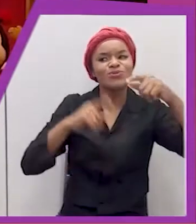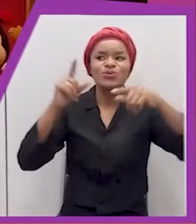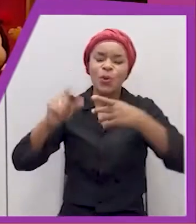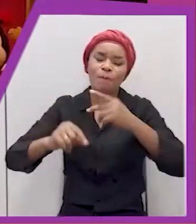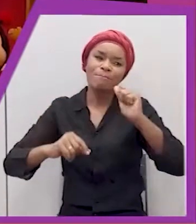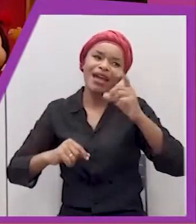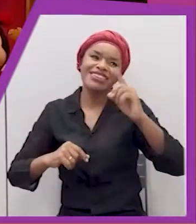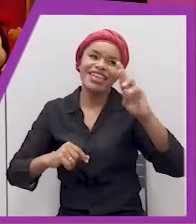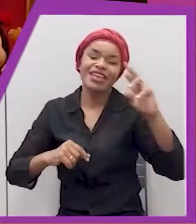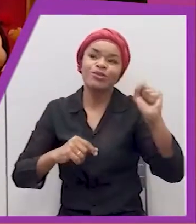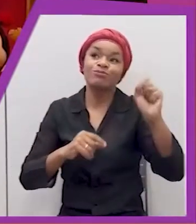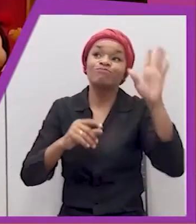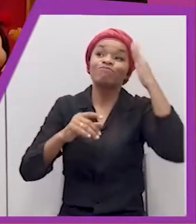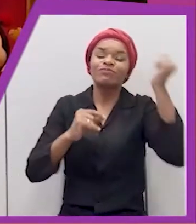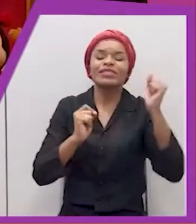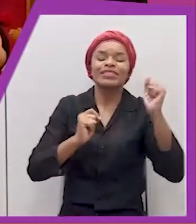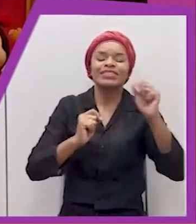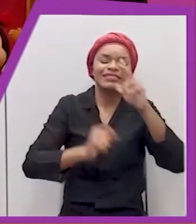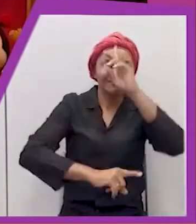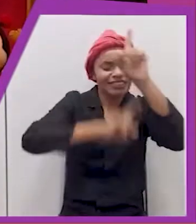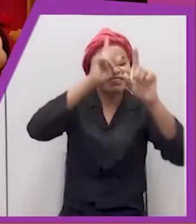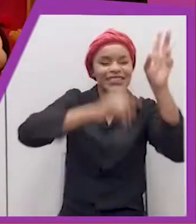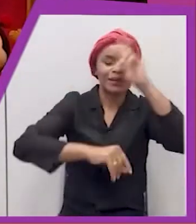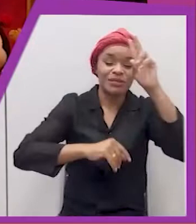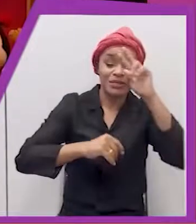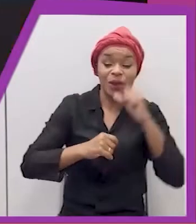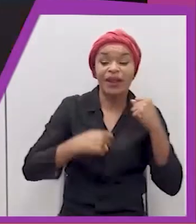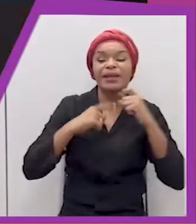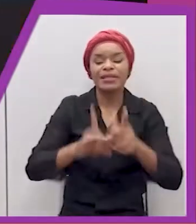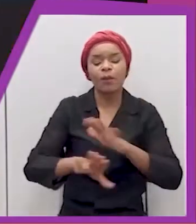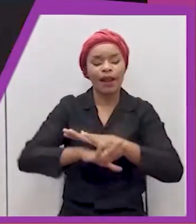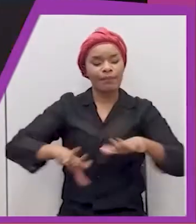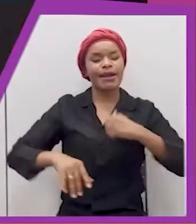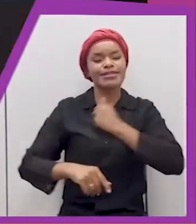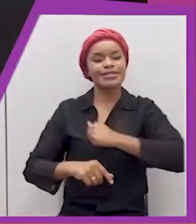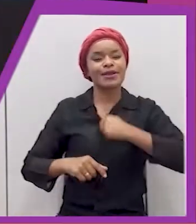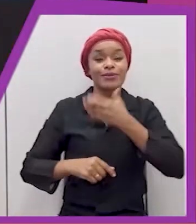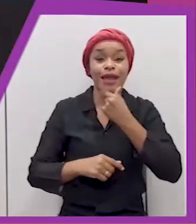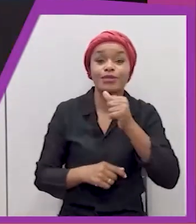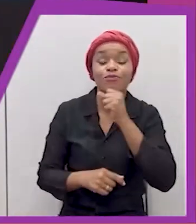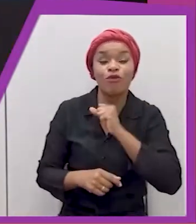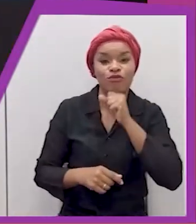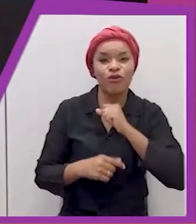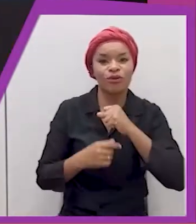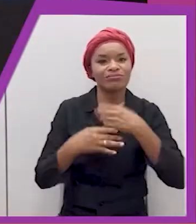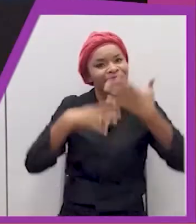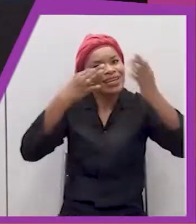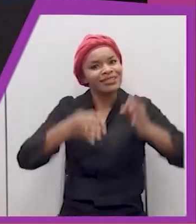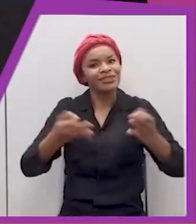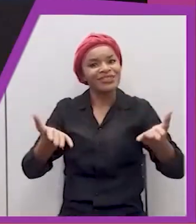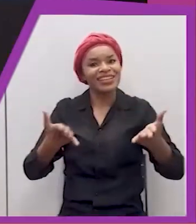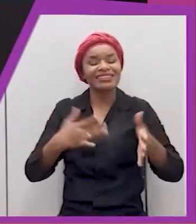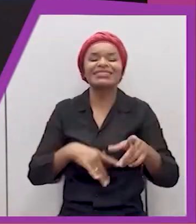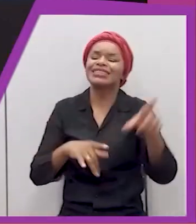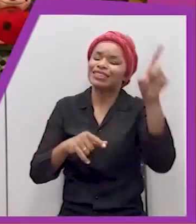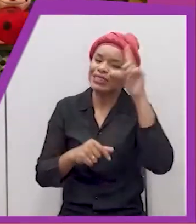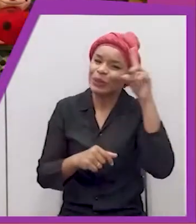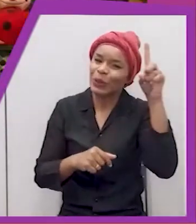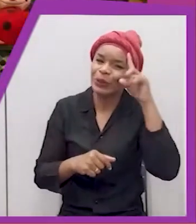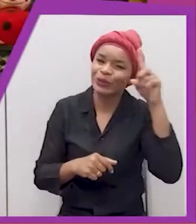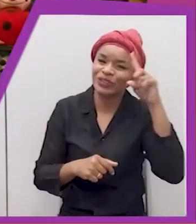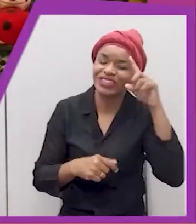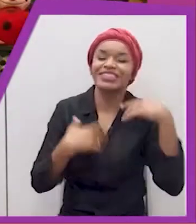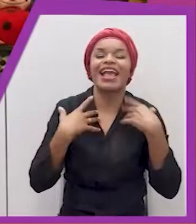Onde foi parar o padeiro e quando eu falei isso minha língua deu uma tremedeira e eu gostei de brincar com essa